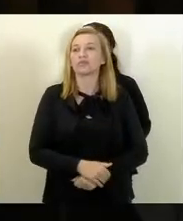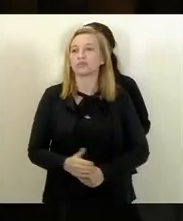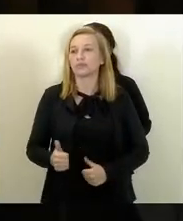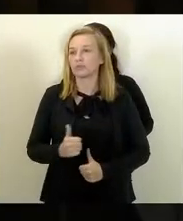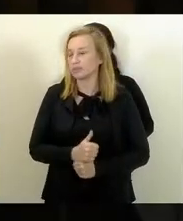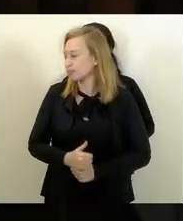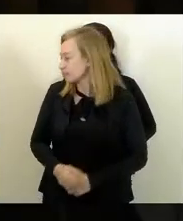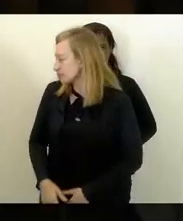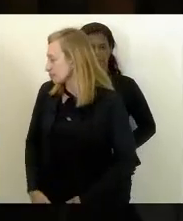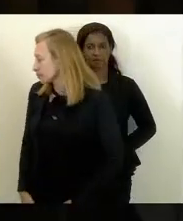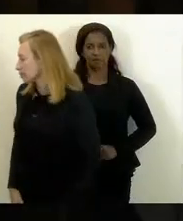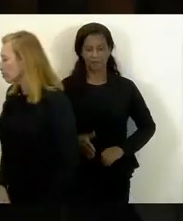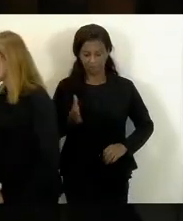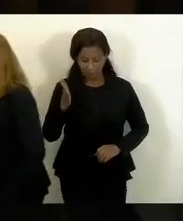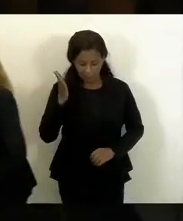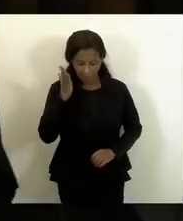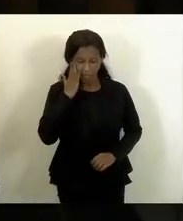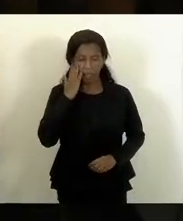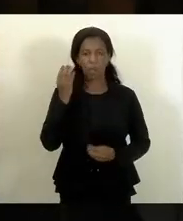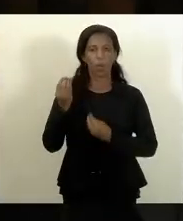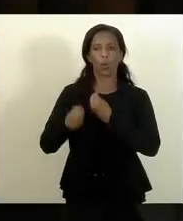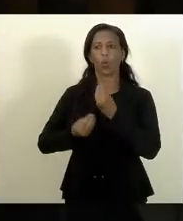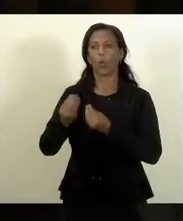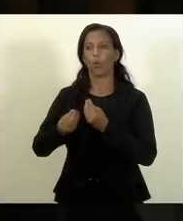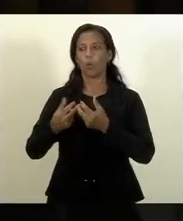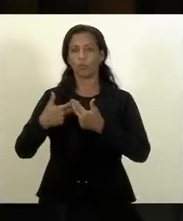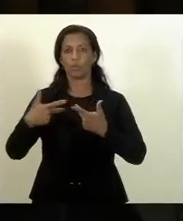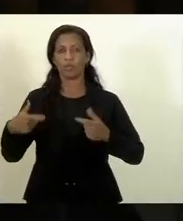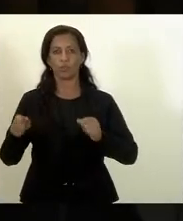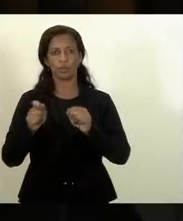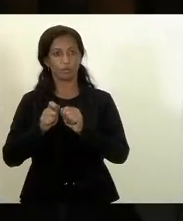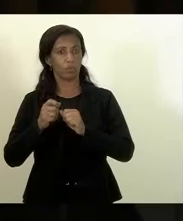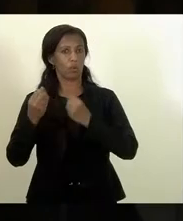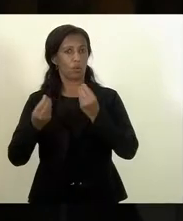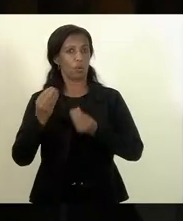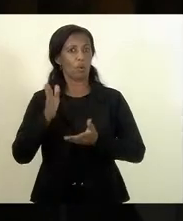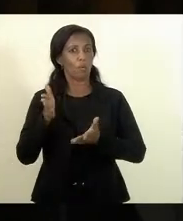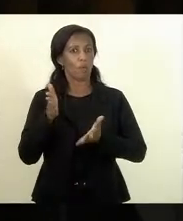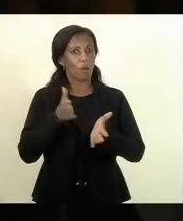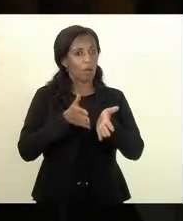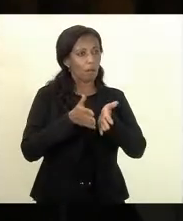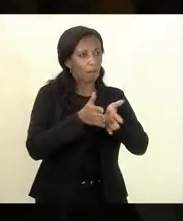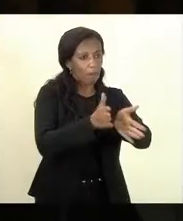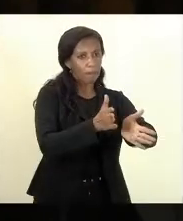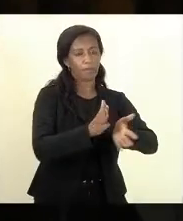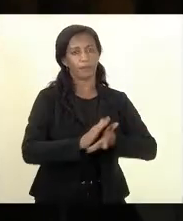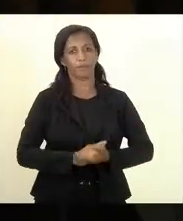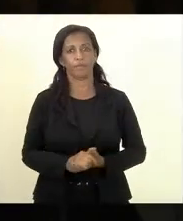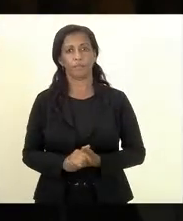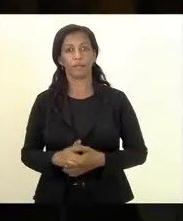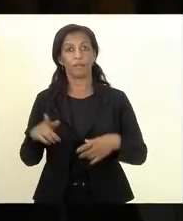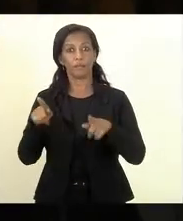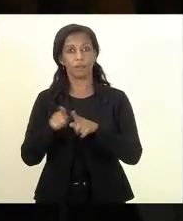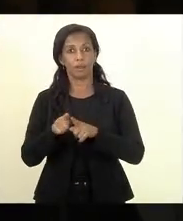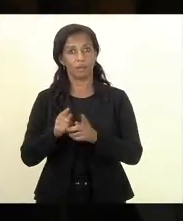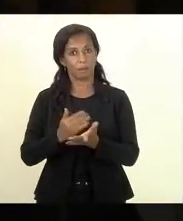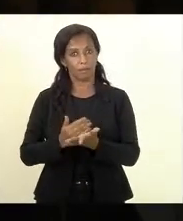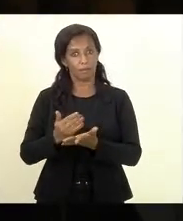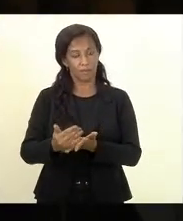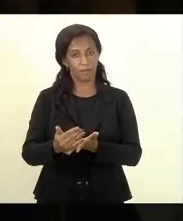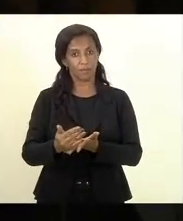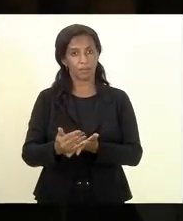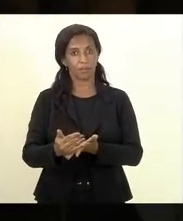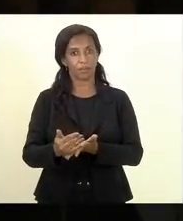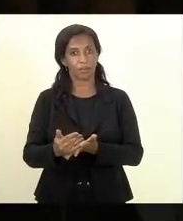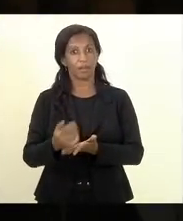as partes para saber como é que as coisas vão ficar, qual é a melhor solução, qual é o melhor encaminhamento. E, sobretudo, a partir daí,